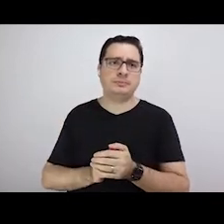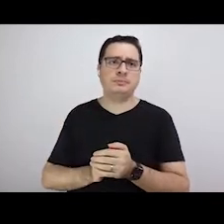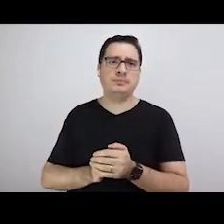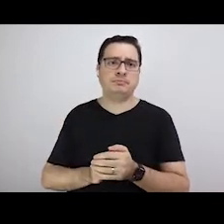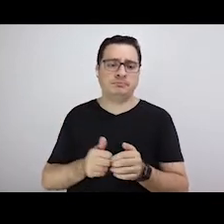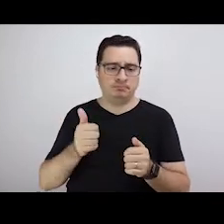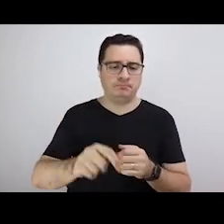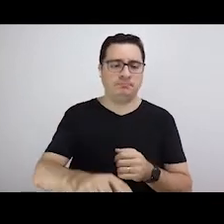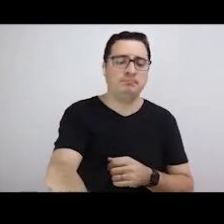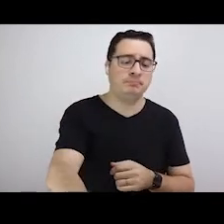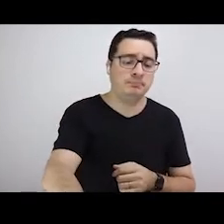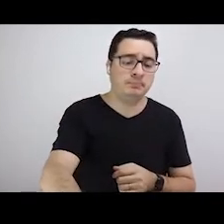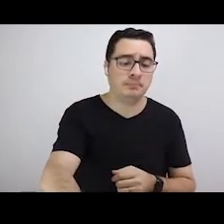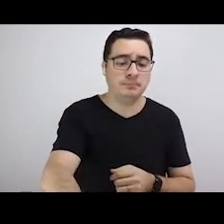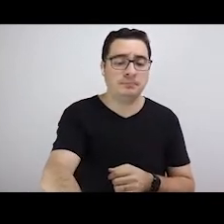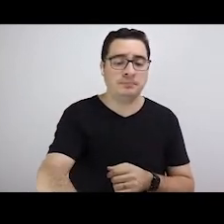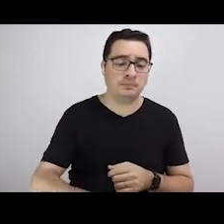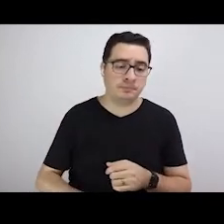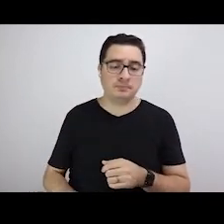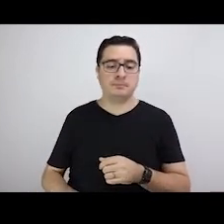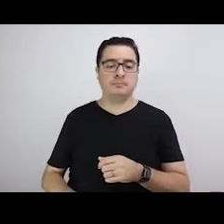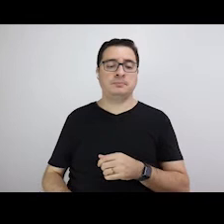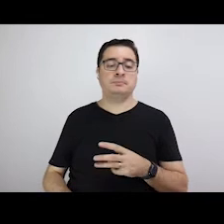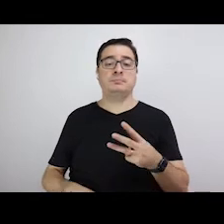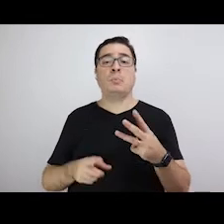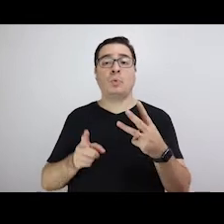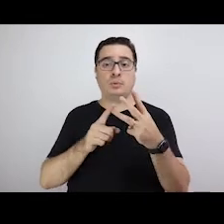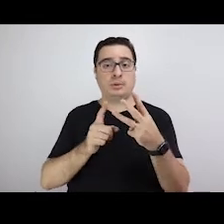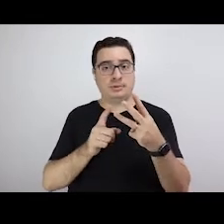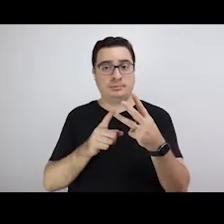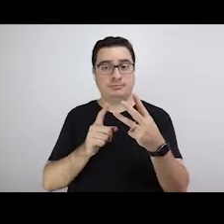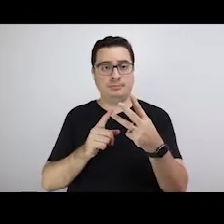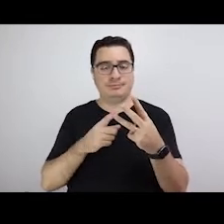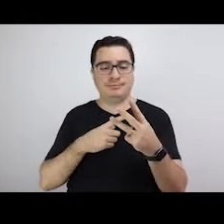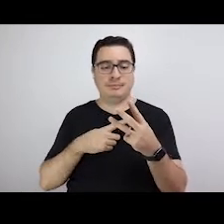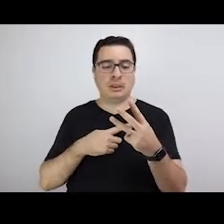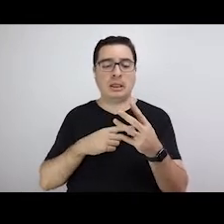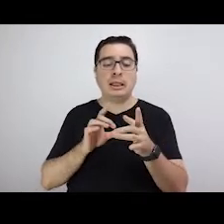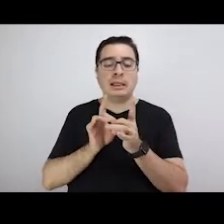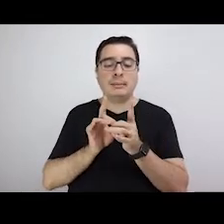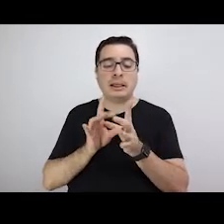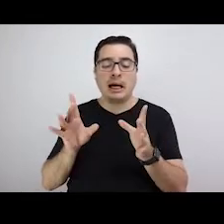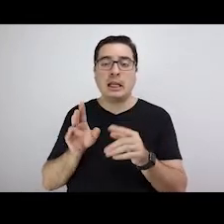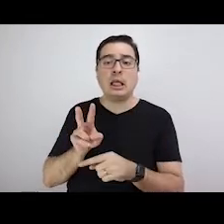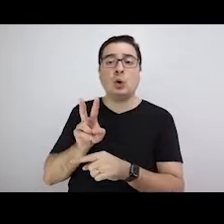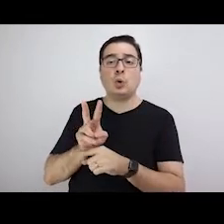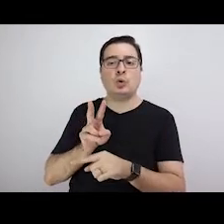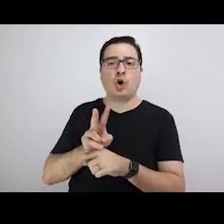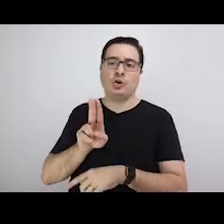Legal. Então, dito isso, partimos para a terceira heurística, que é liberdade e controle do